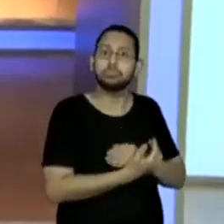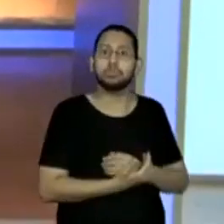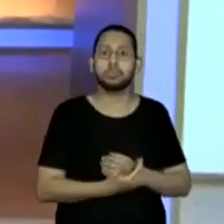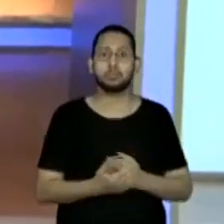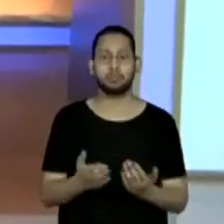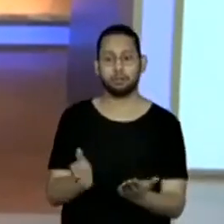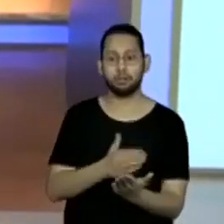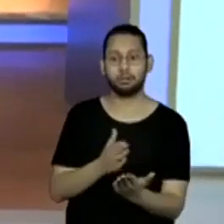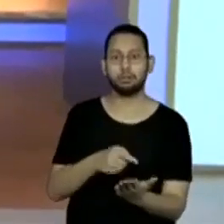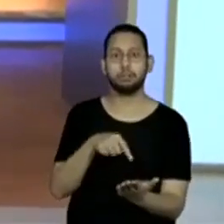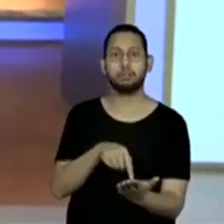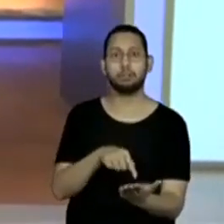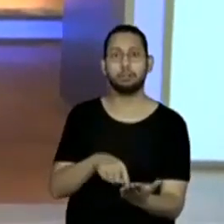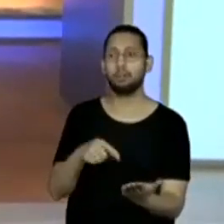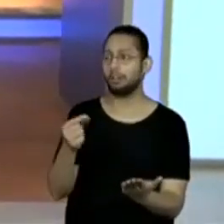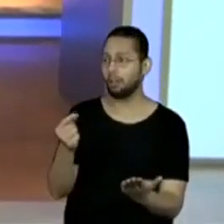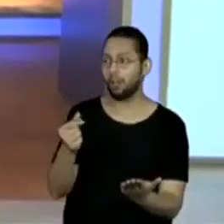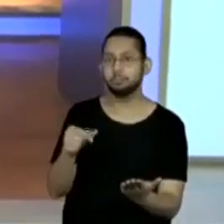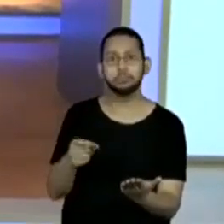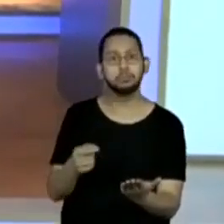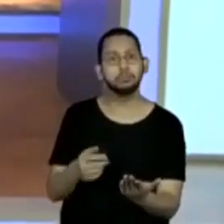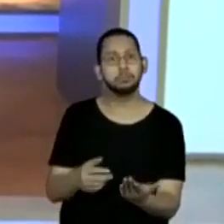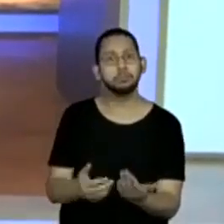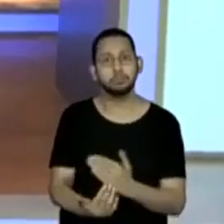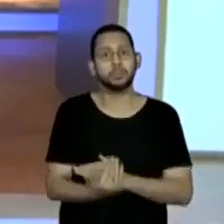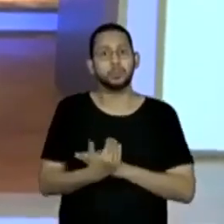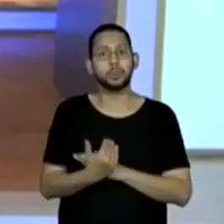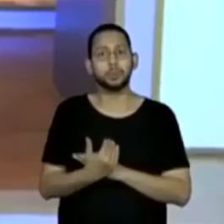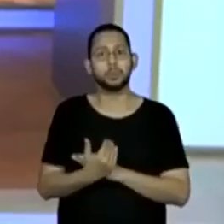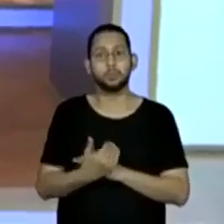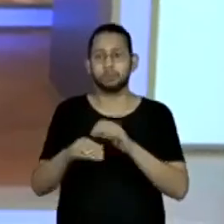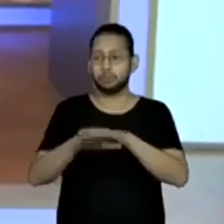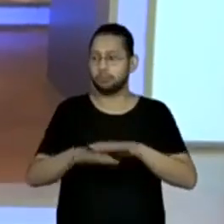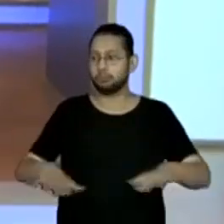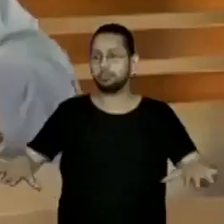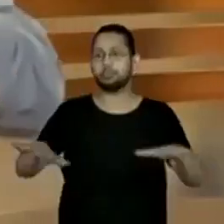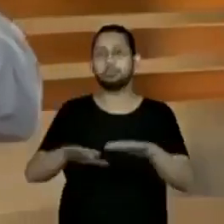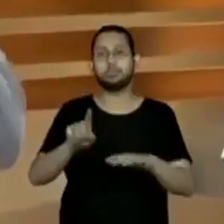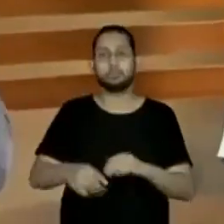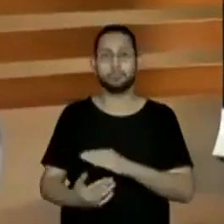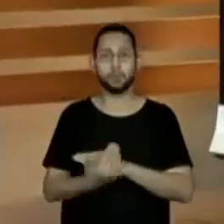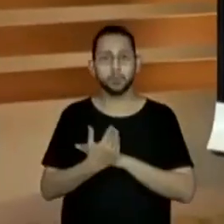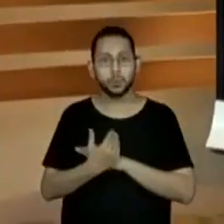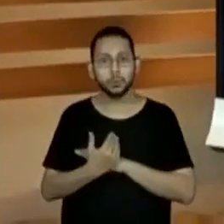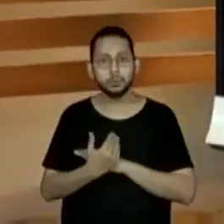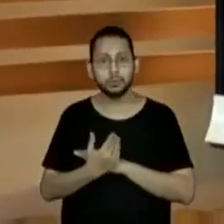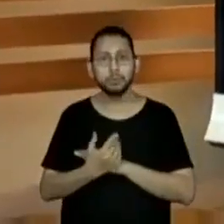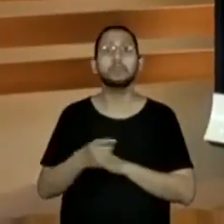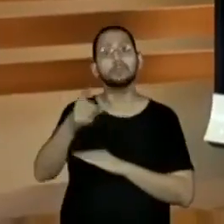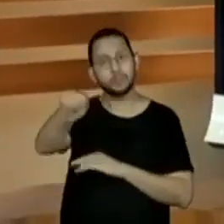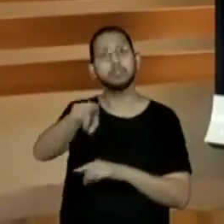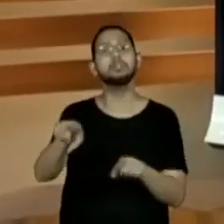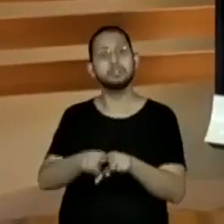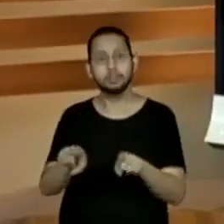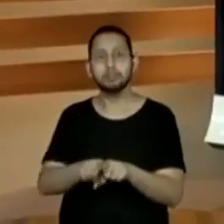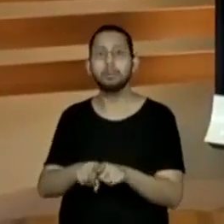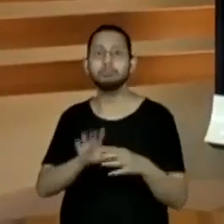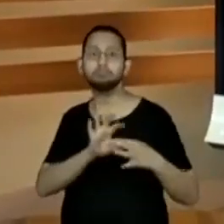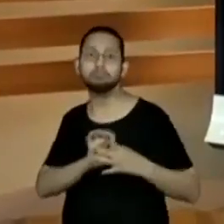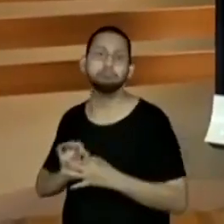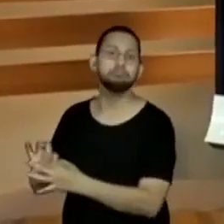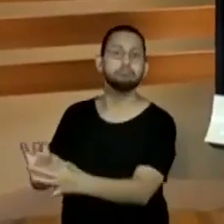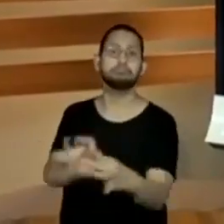como o caderno, o lápis são ferramentas, como o pátio é a ferramenta. Então,